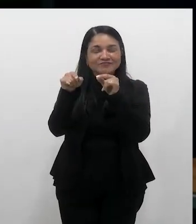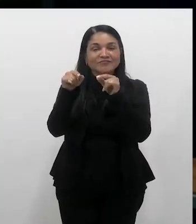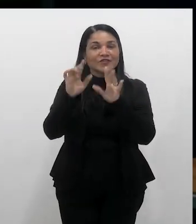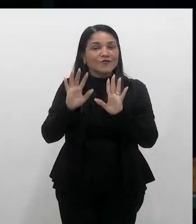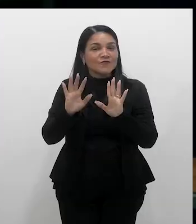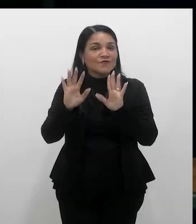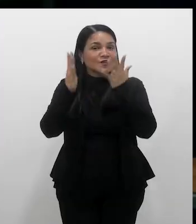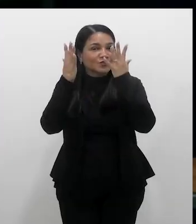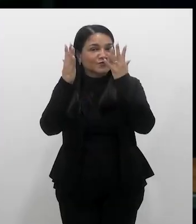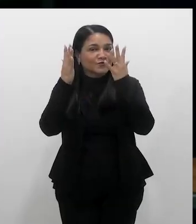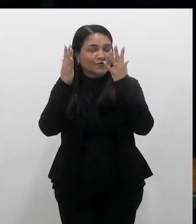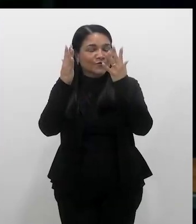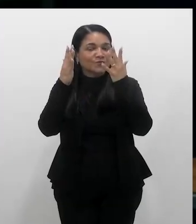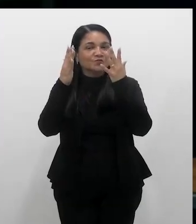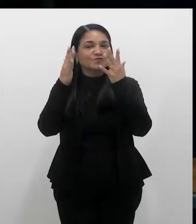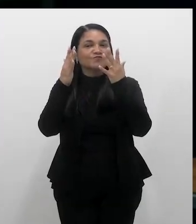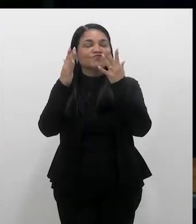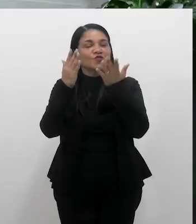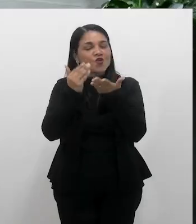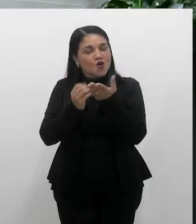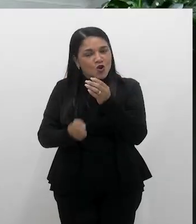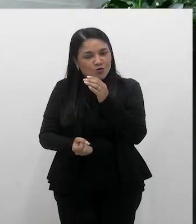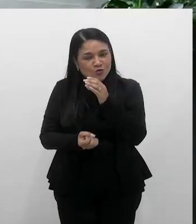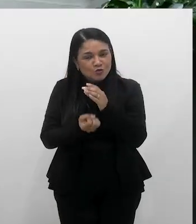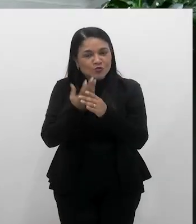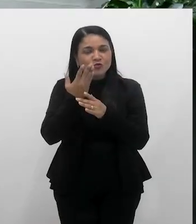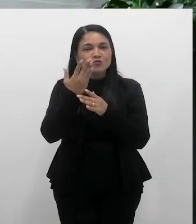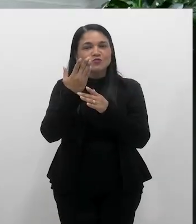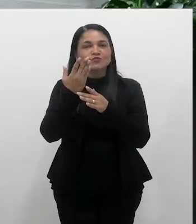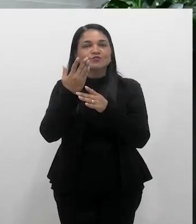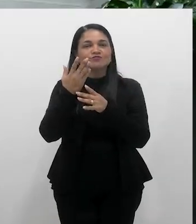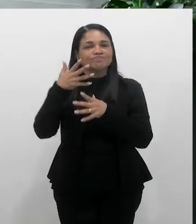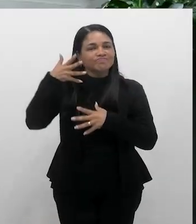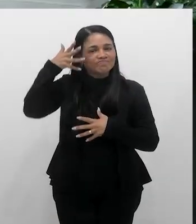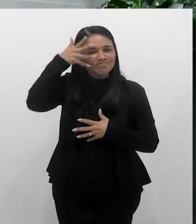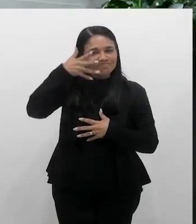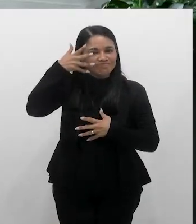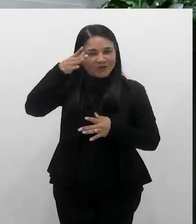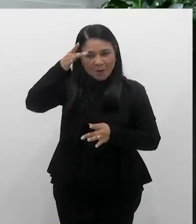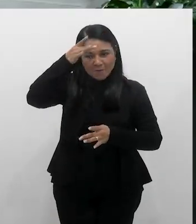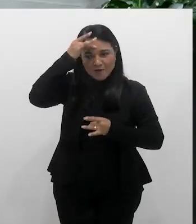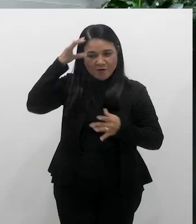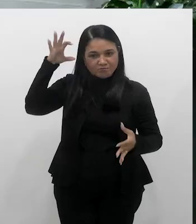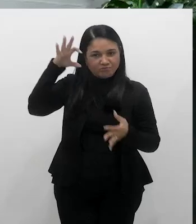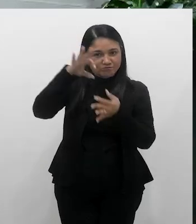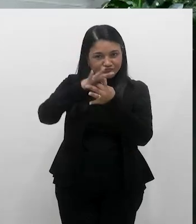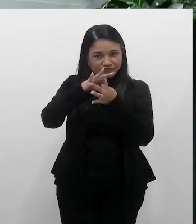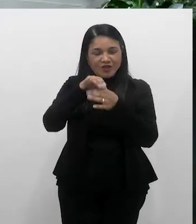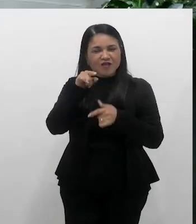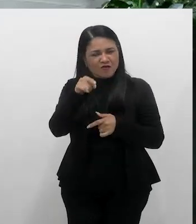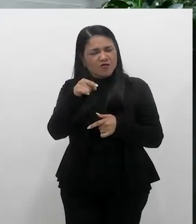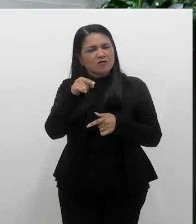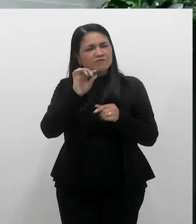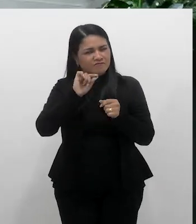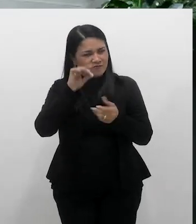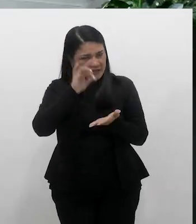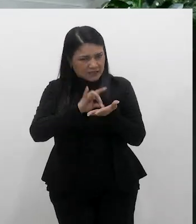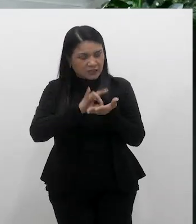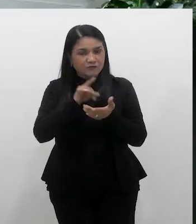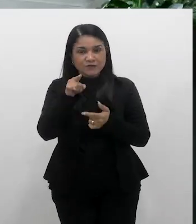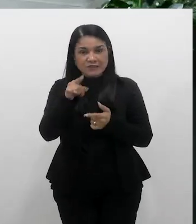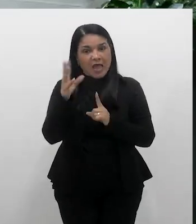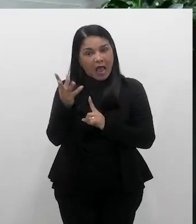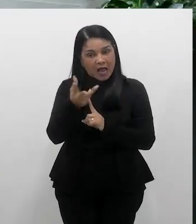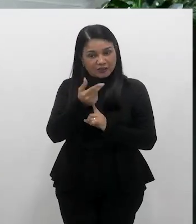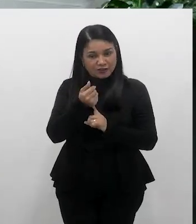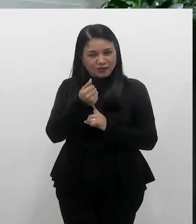o festival ele surge muito dessa imbricação entre palestra e performance. Que, na verdade, foi uma inquietação sua enquanto artista, digamos assim,